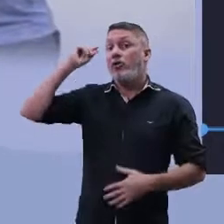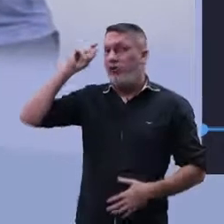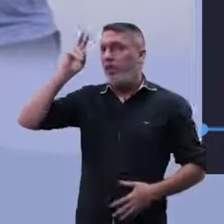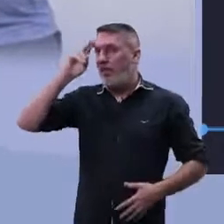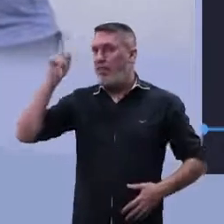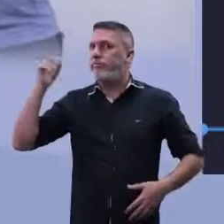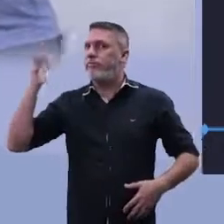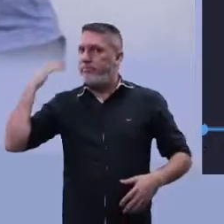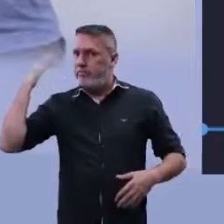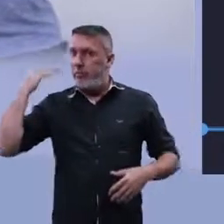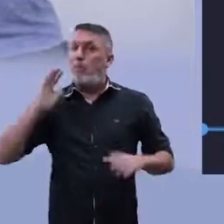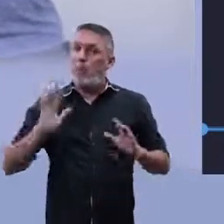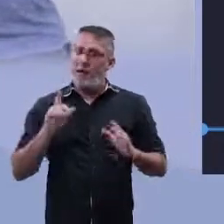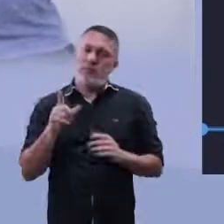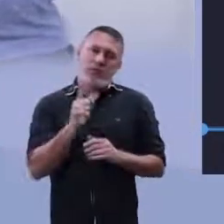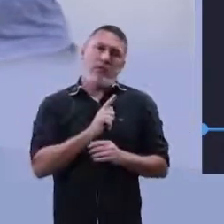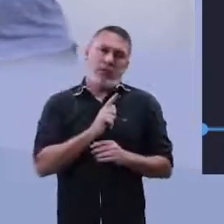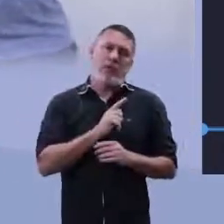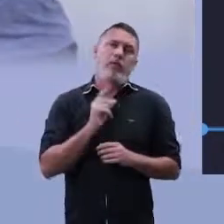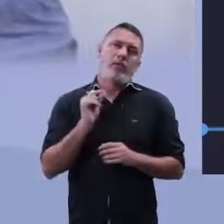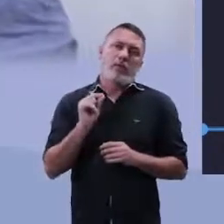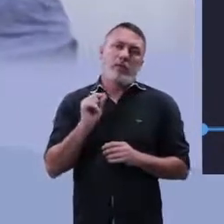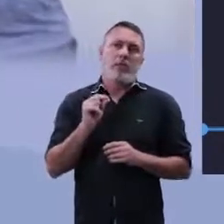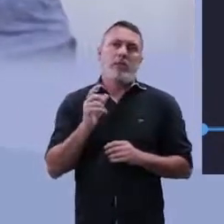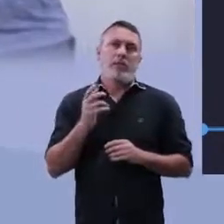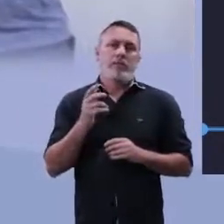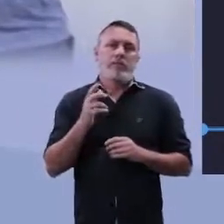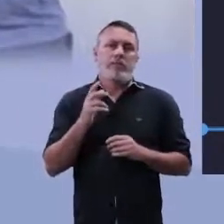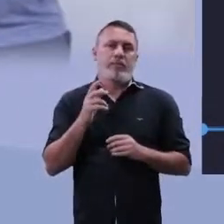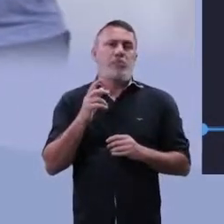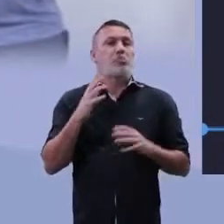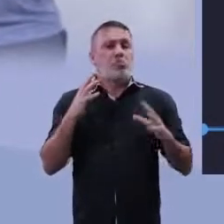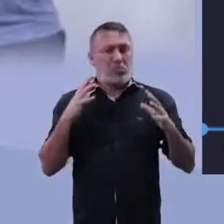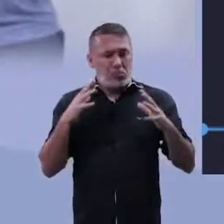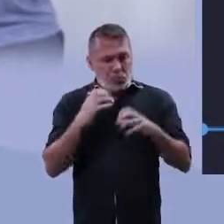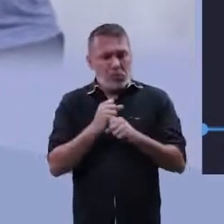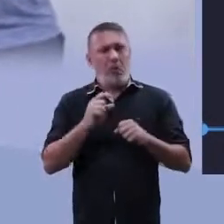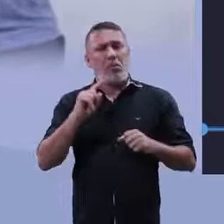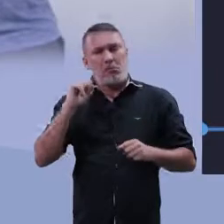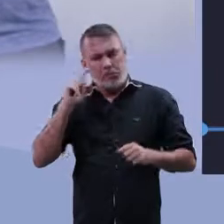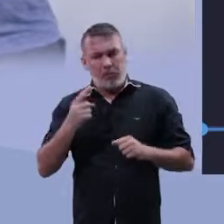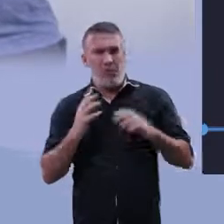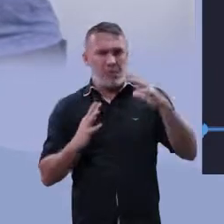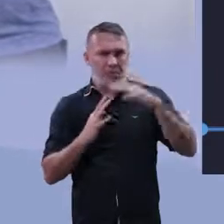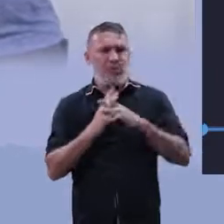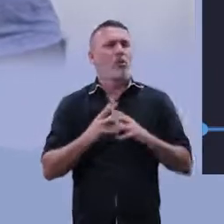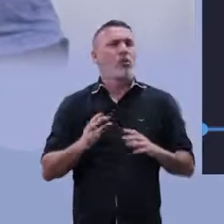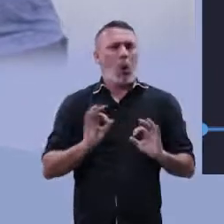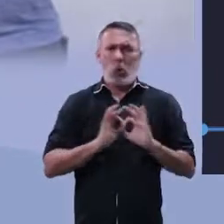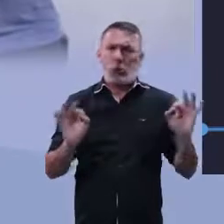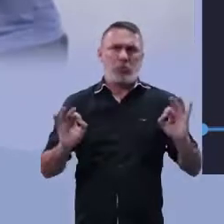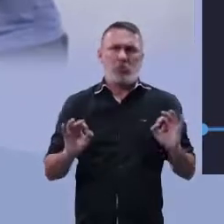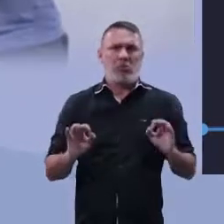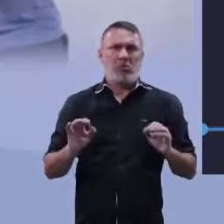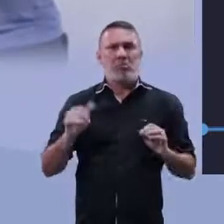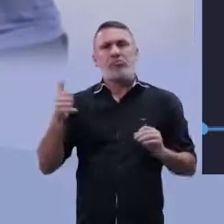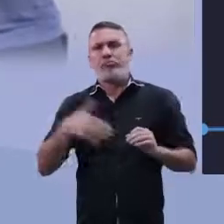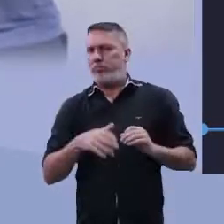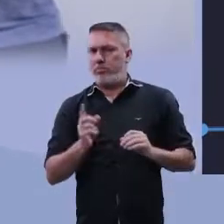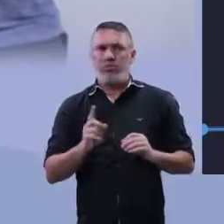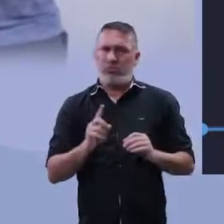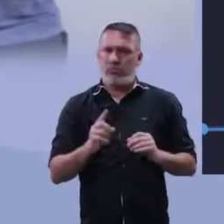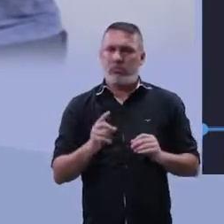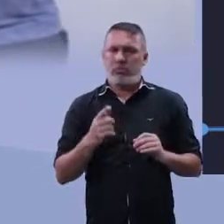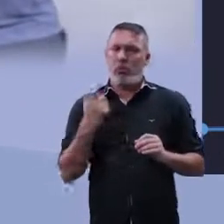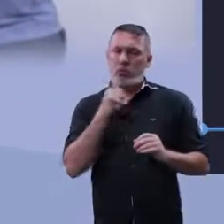antiga, mas que também não perde o mérito de ser alcançada a nota, né, do mérito de ter alcançado os